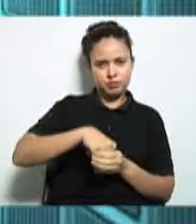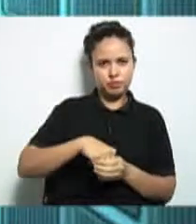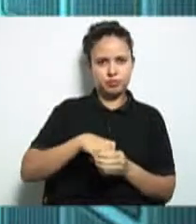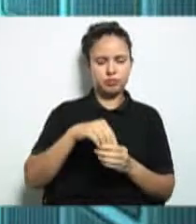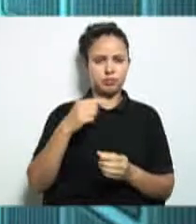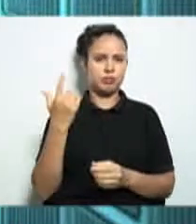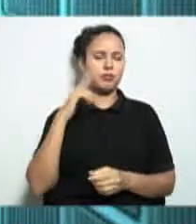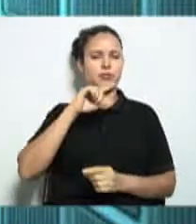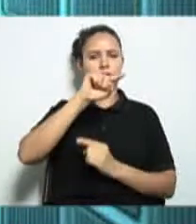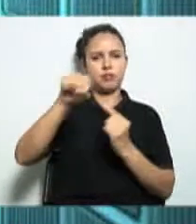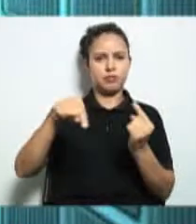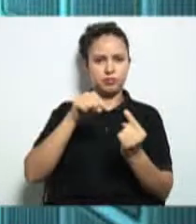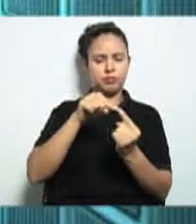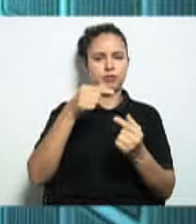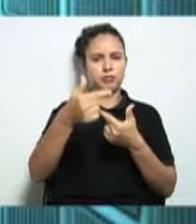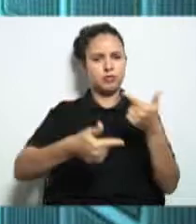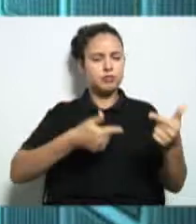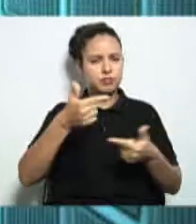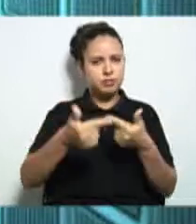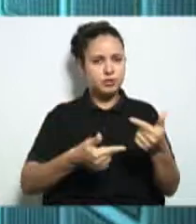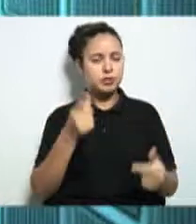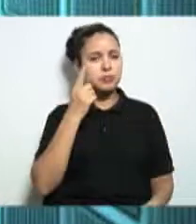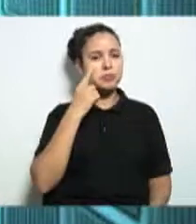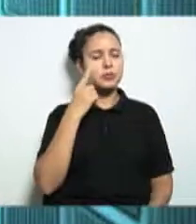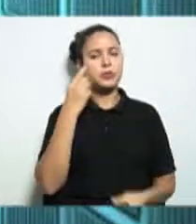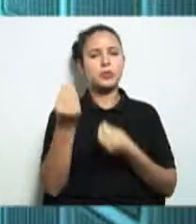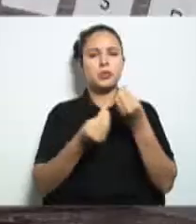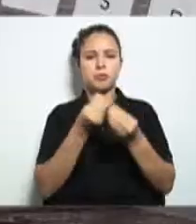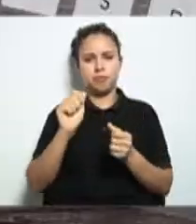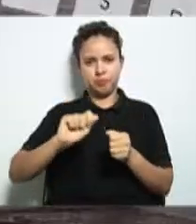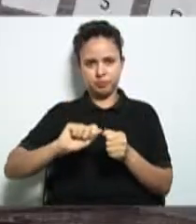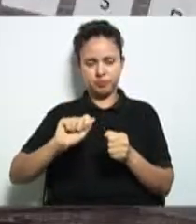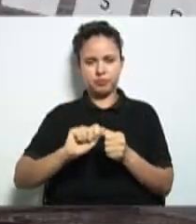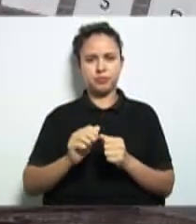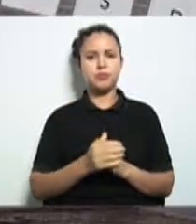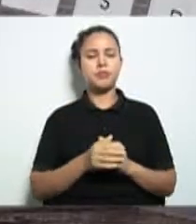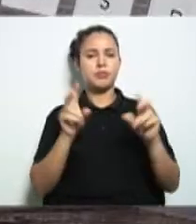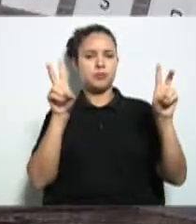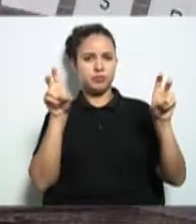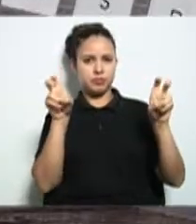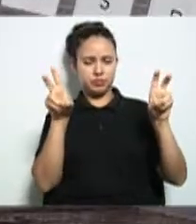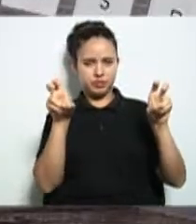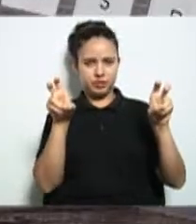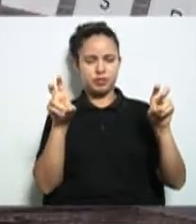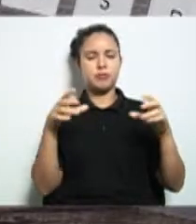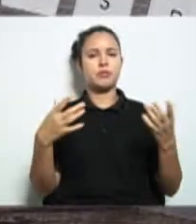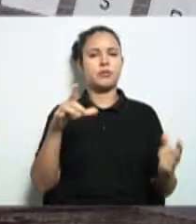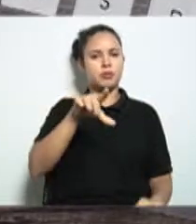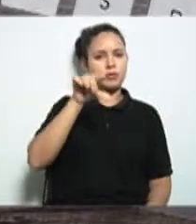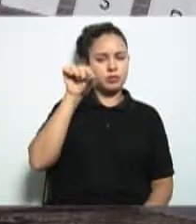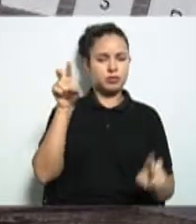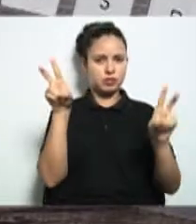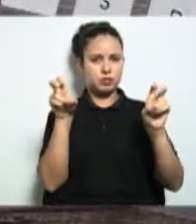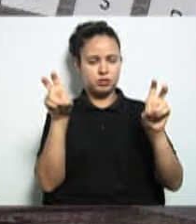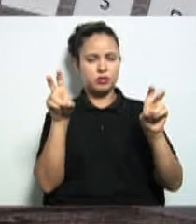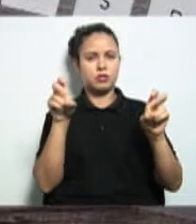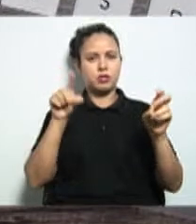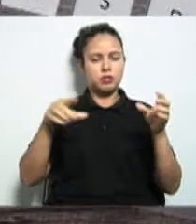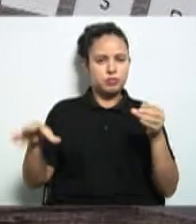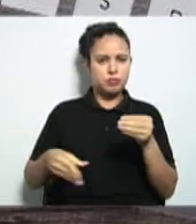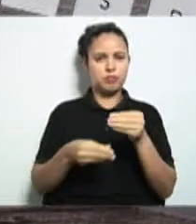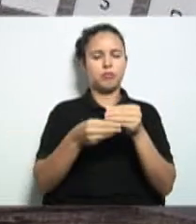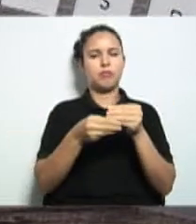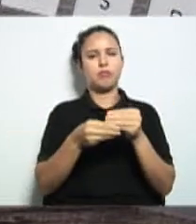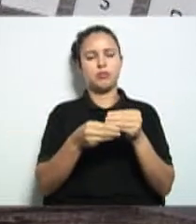o objetivo do trabalho. Vejamos como fazer. Tema. A escolha do tema está